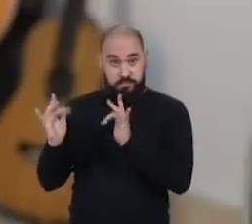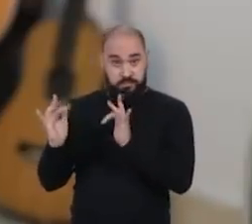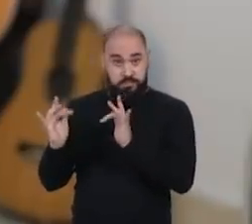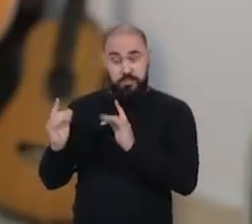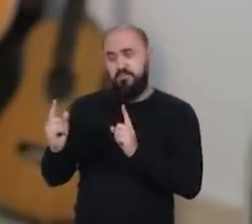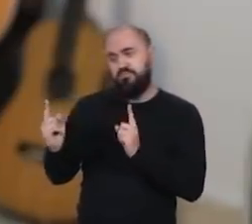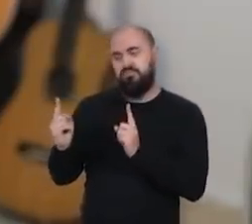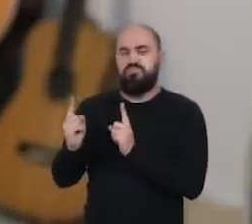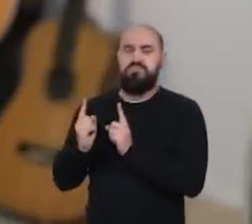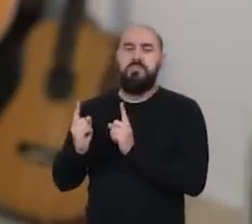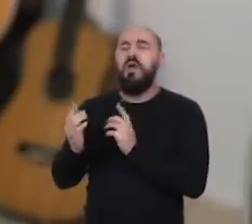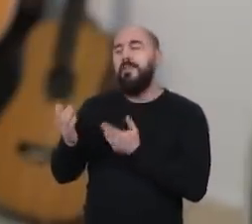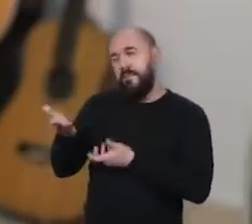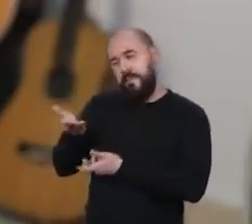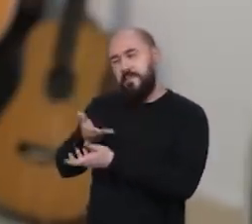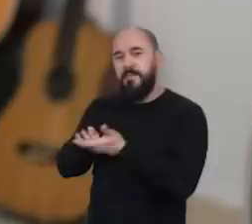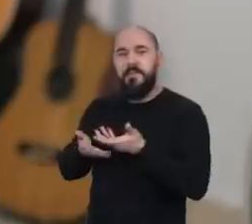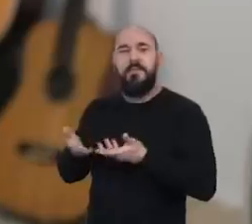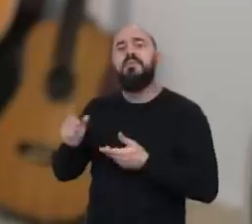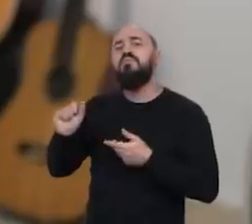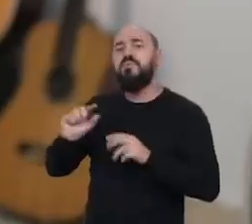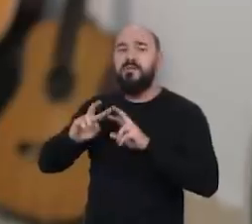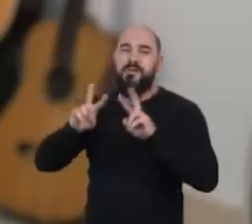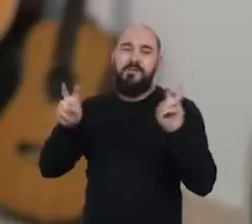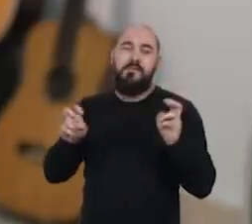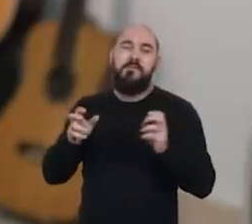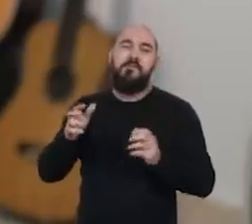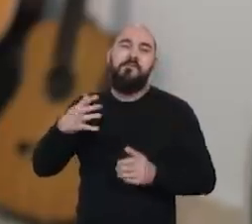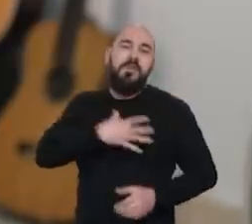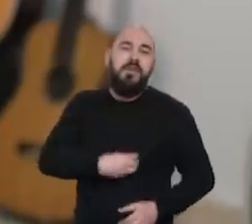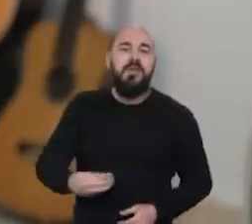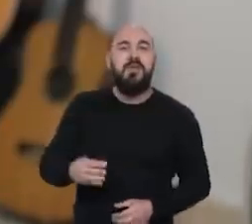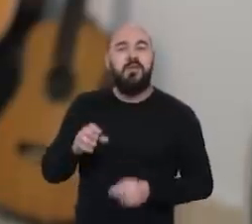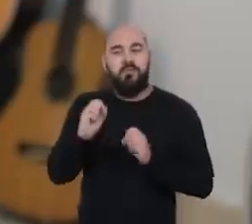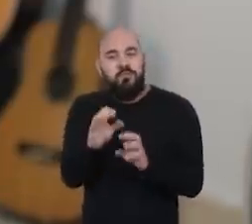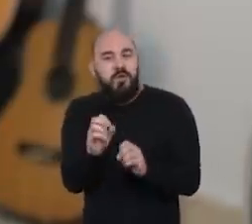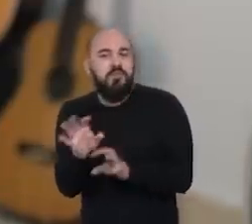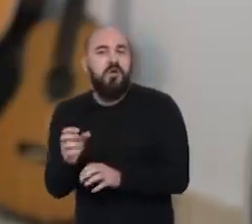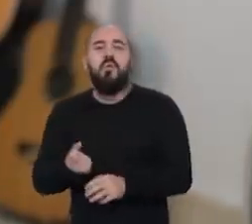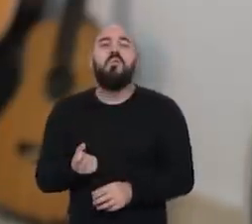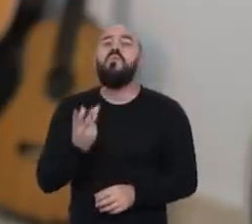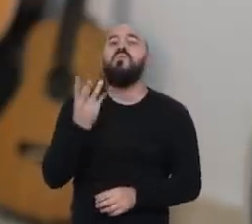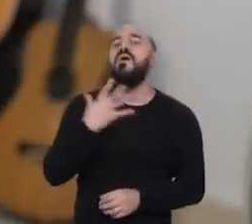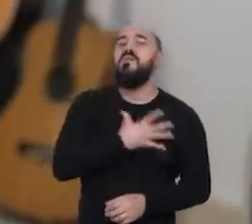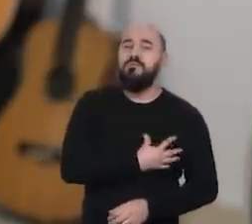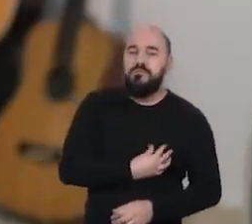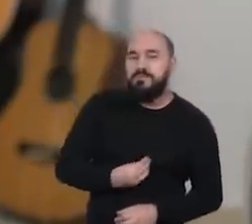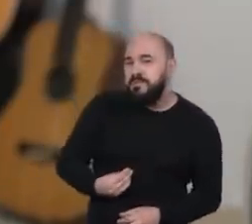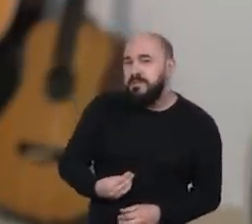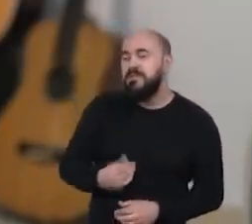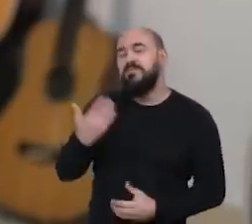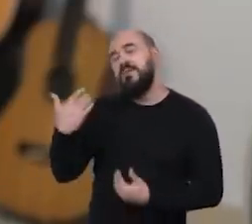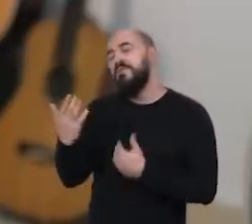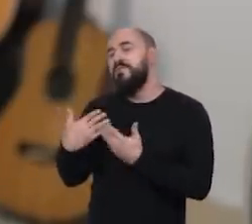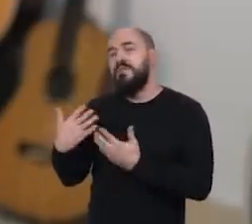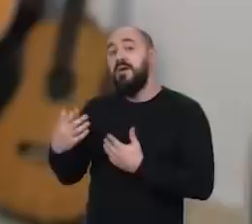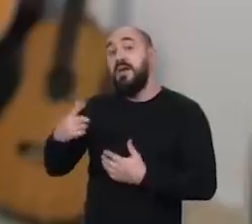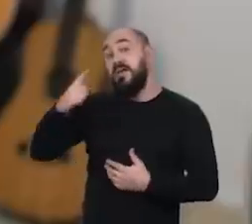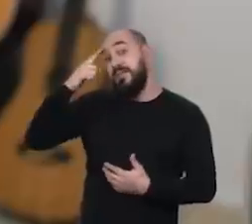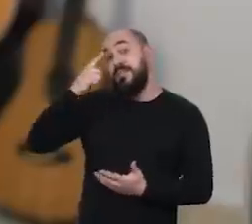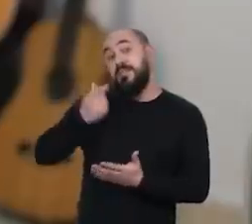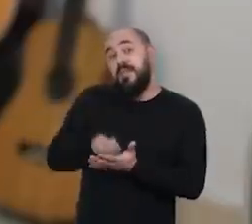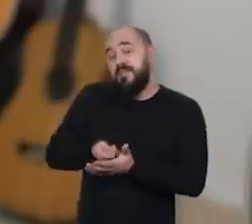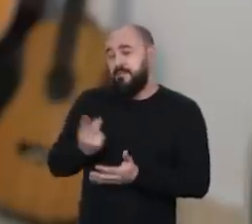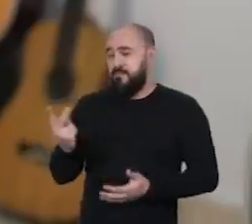e eu, conversávamos sobre filhos, educação, quantos filhos queríamos ter. E decidimos então